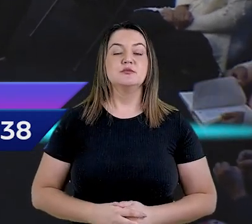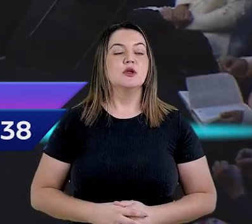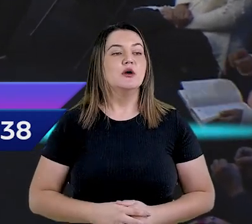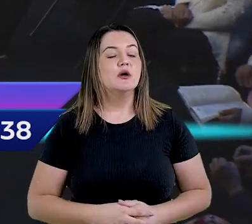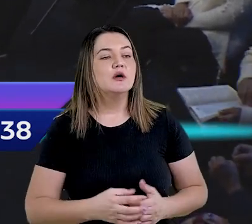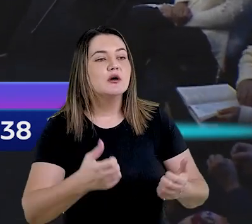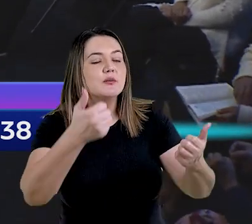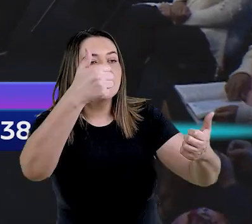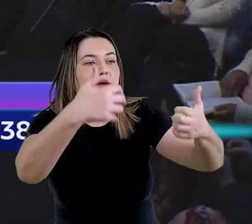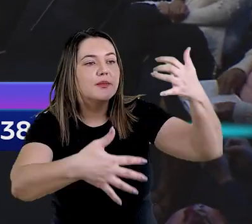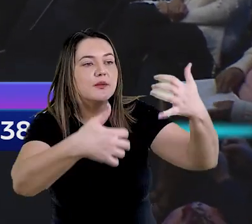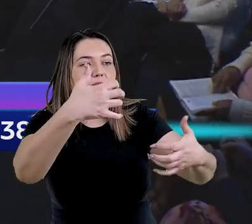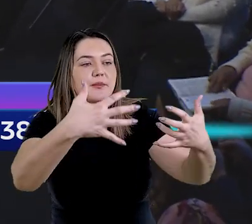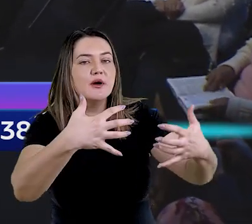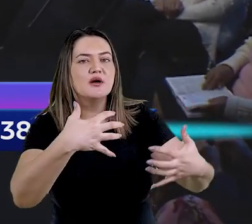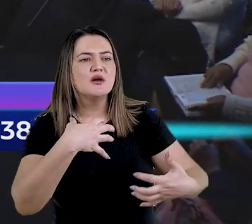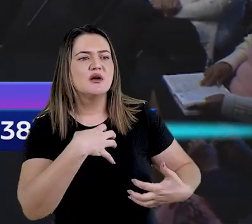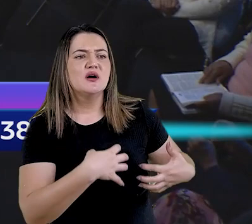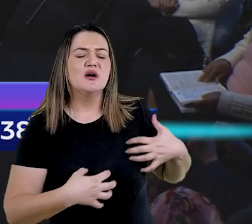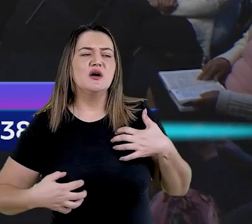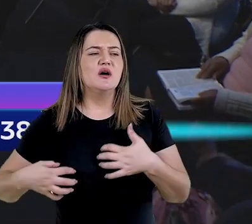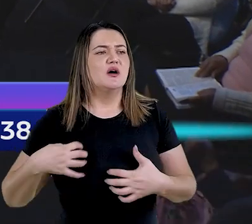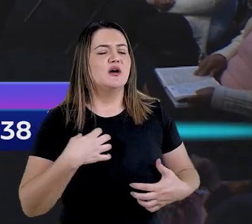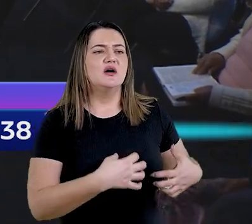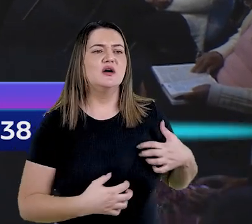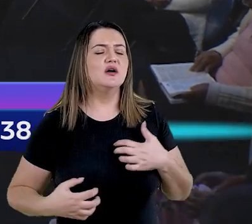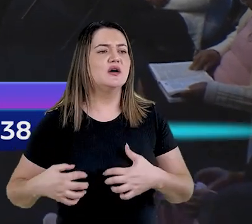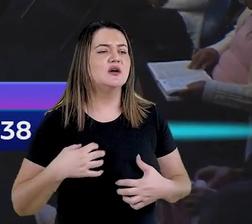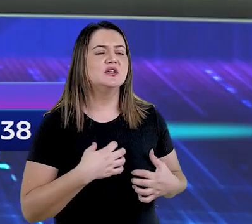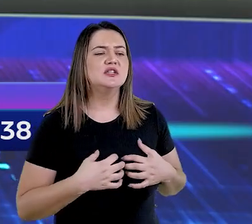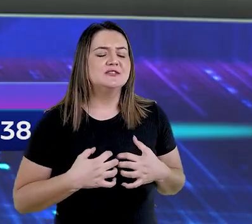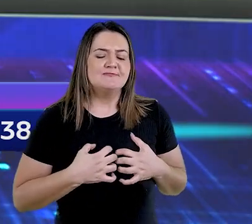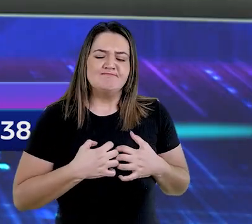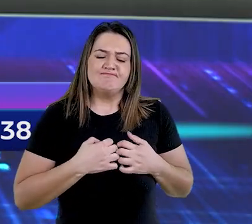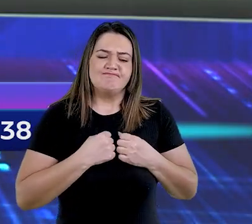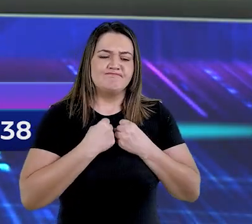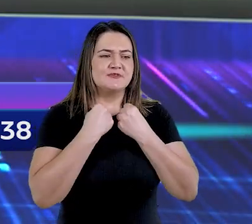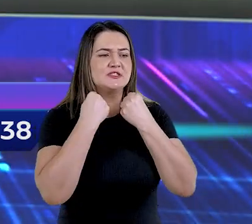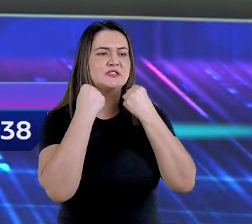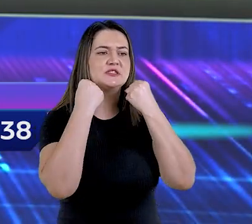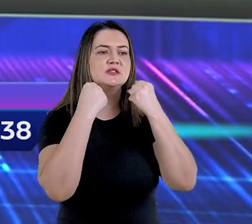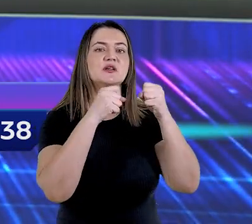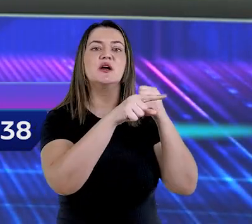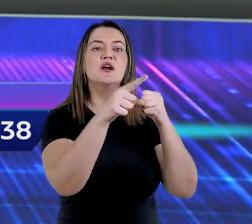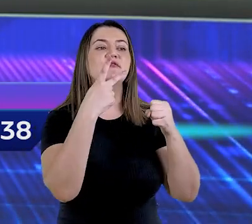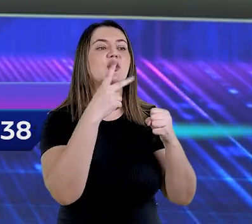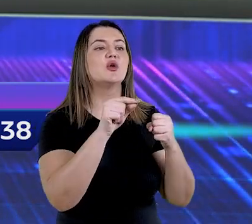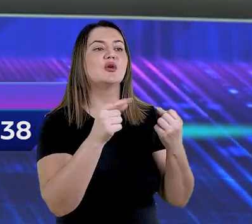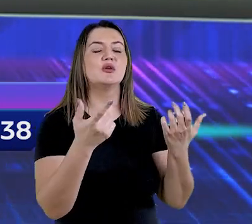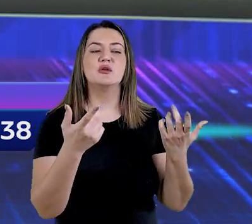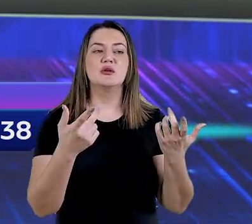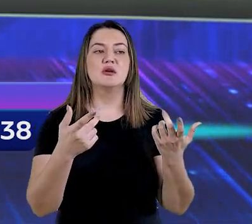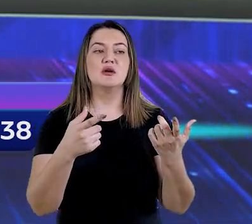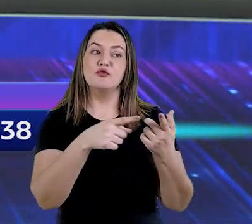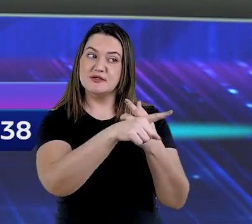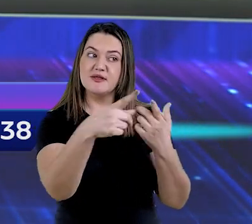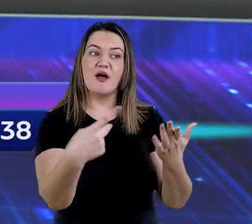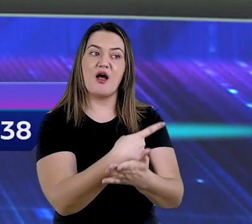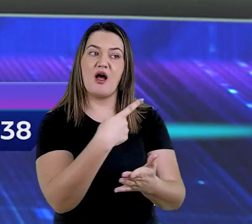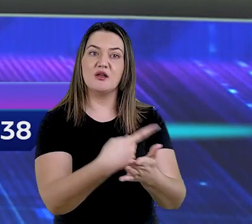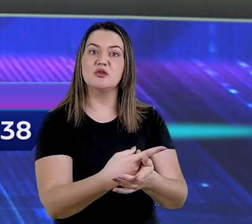coração e perguntaram a Pedro e aos demais apóstolos: que faremos, irmãos? Respondeu-lhes Pedro: arrependei-vos cada um de